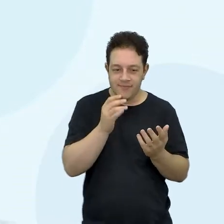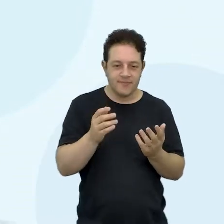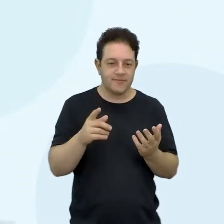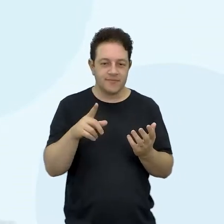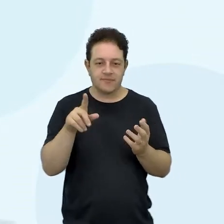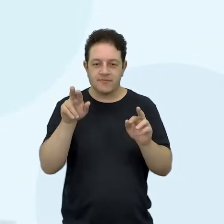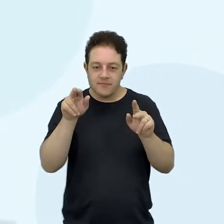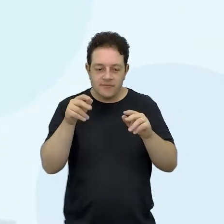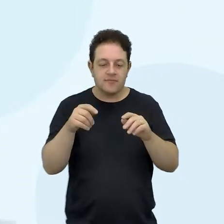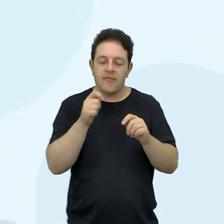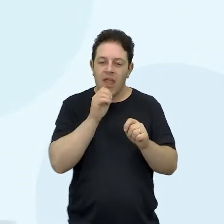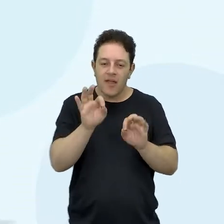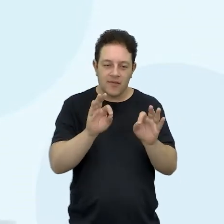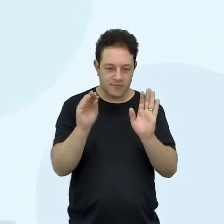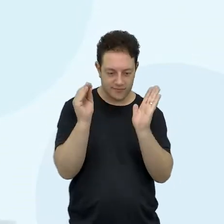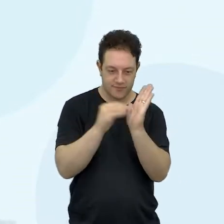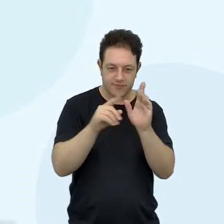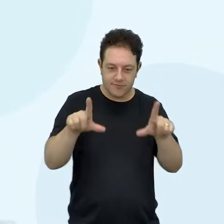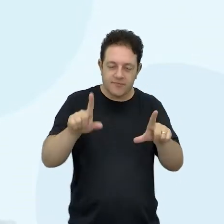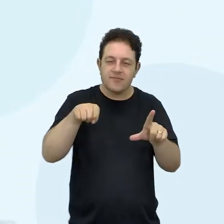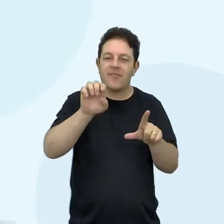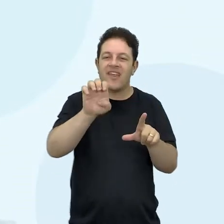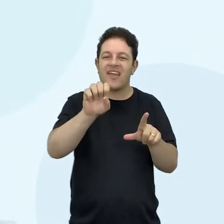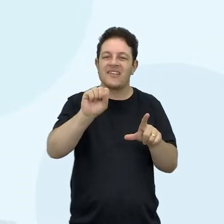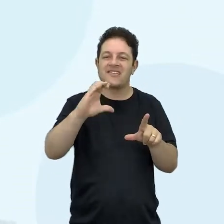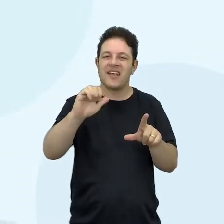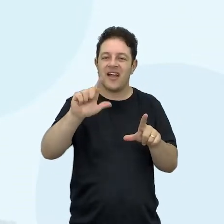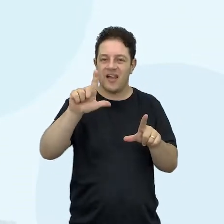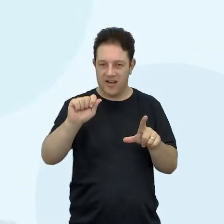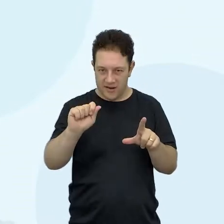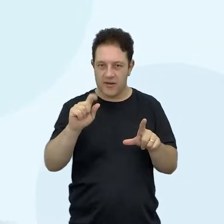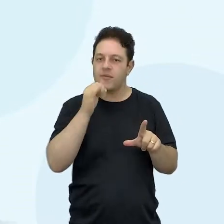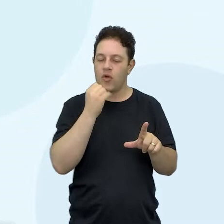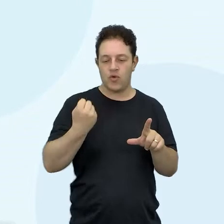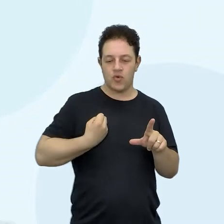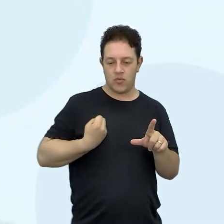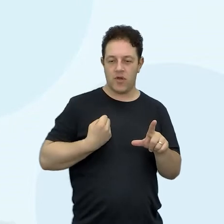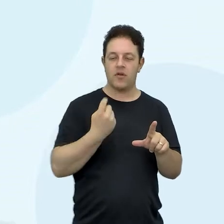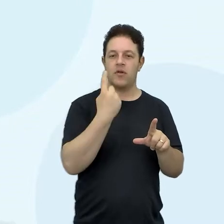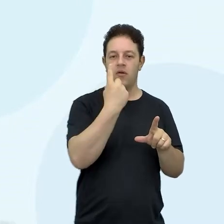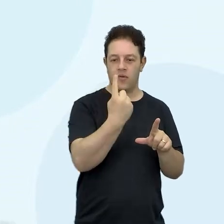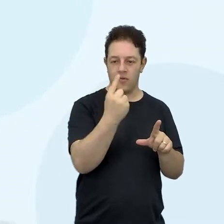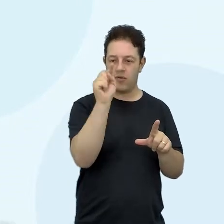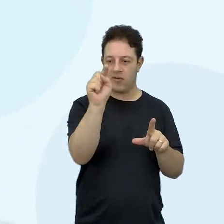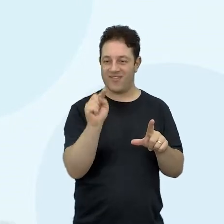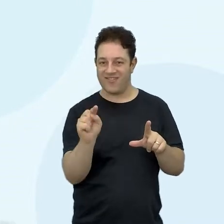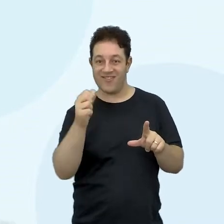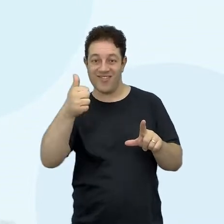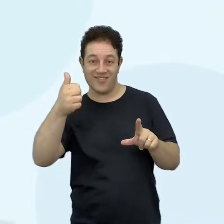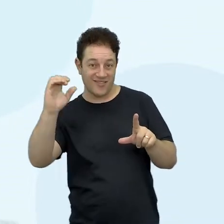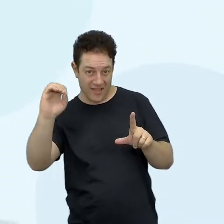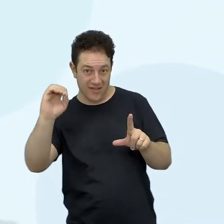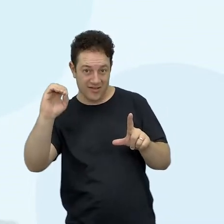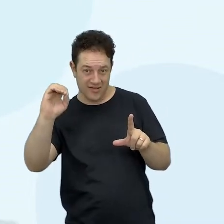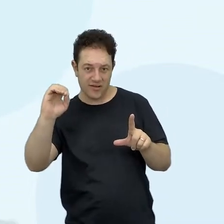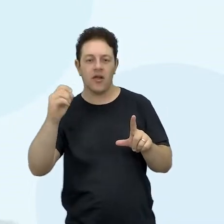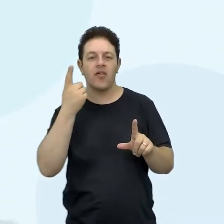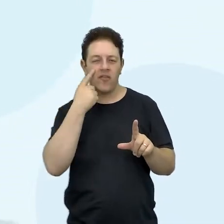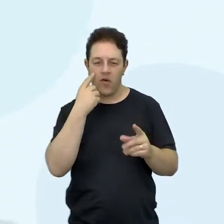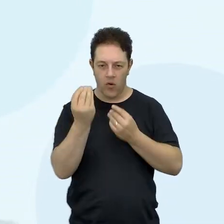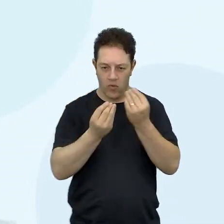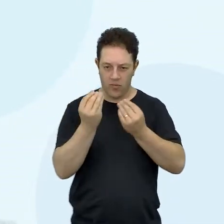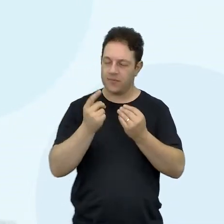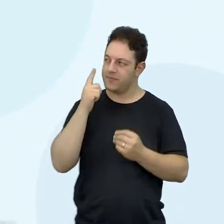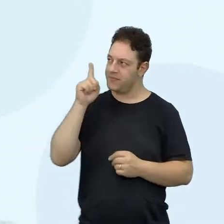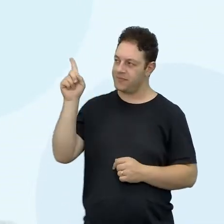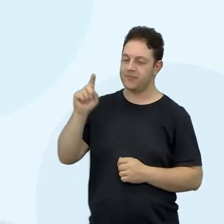em escala, tá bom? Se eu estou falando nessa escala, por exemplo, de 1 para 10, vamos escrever então?